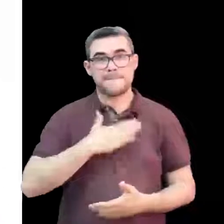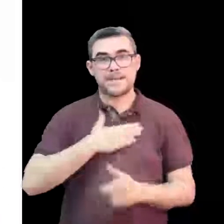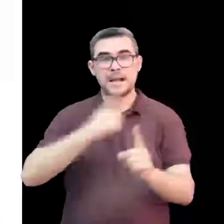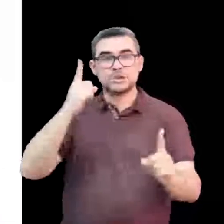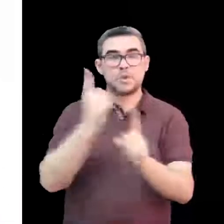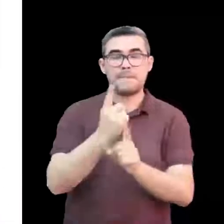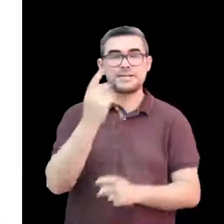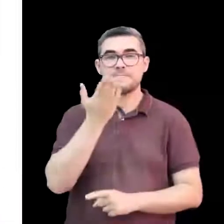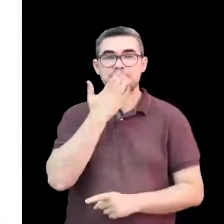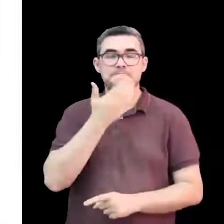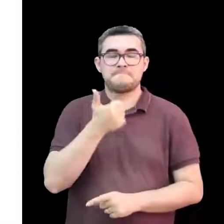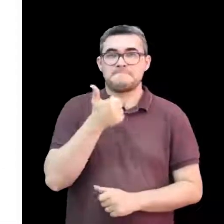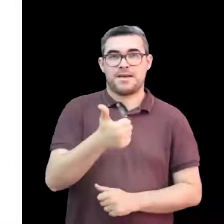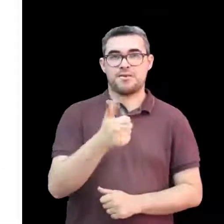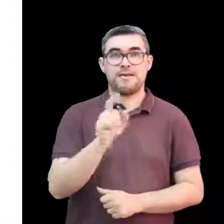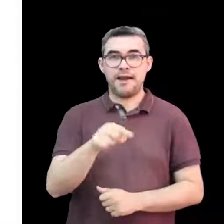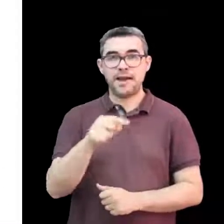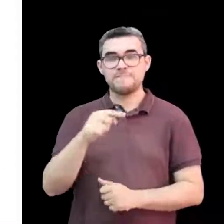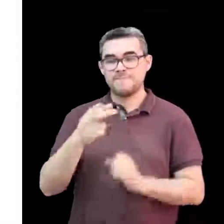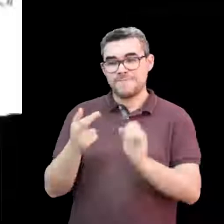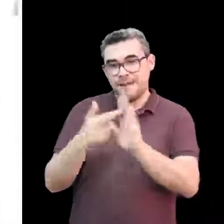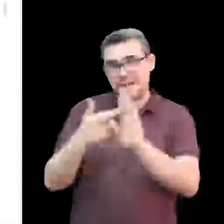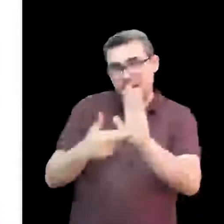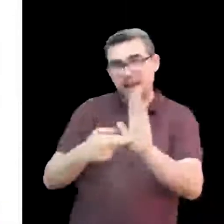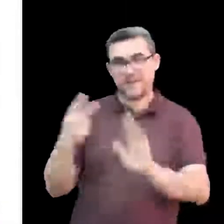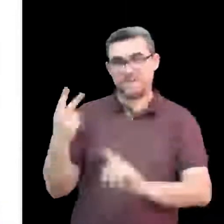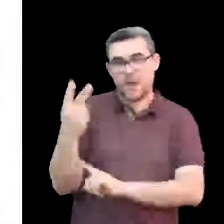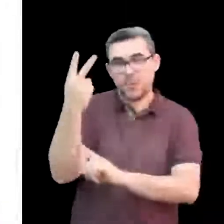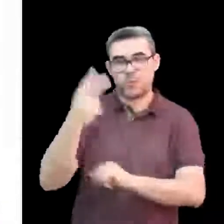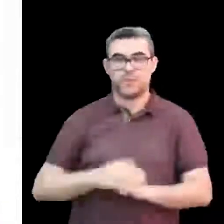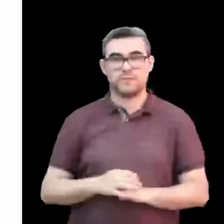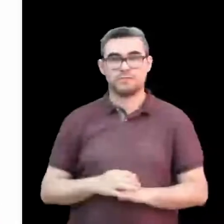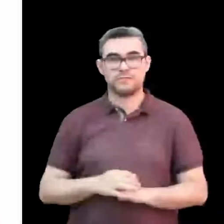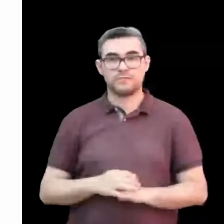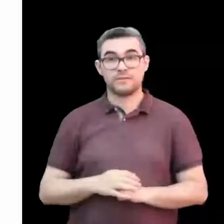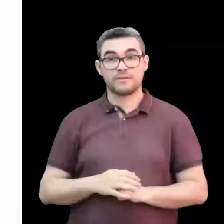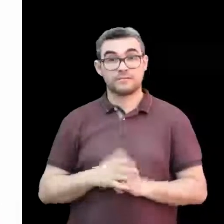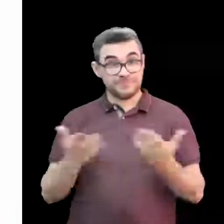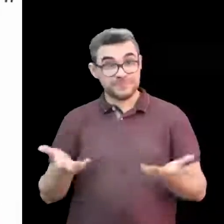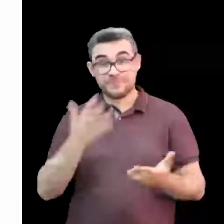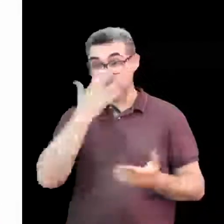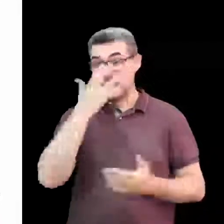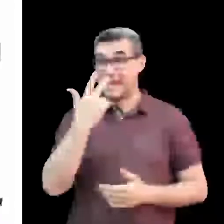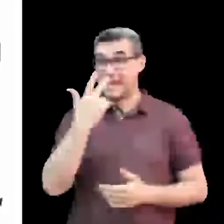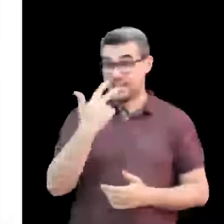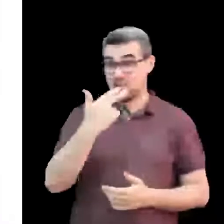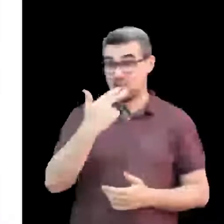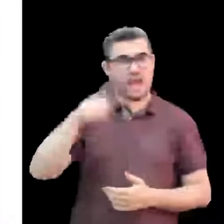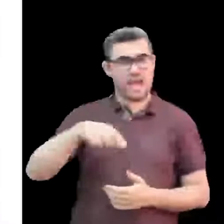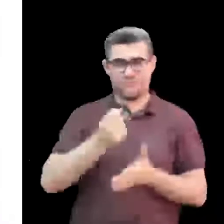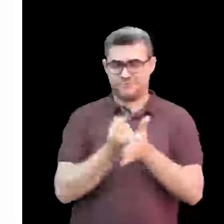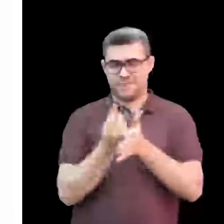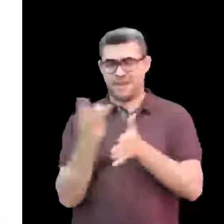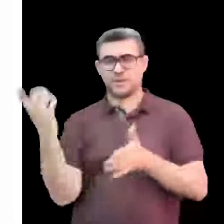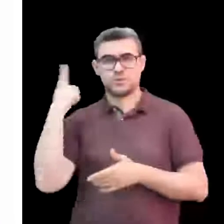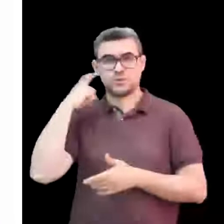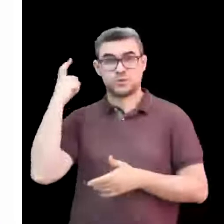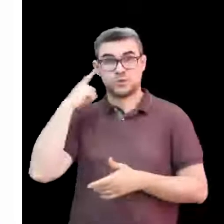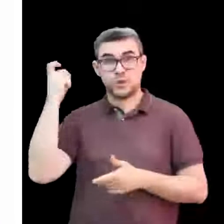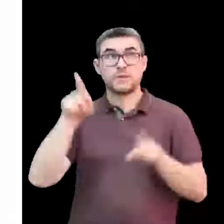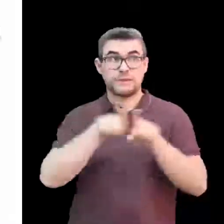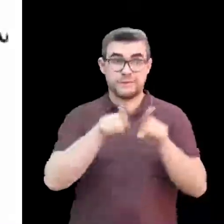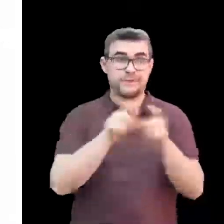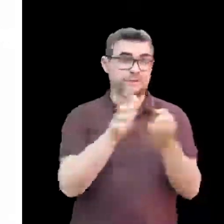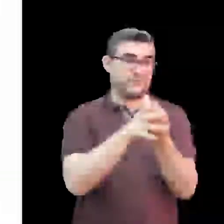favorita, o princípio do valor. Um sistema linguístico é uma série de diferenças de sons, combinada com uma série